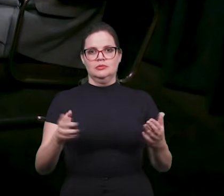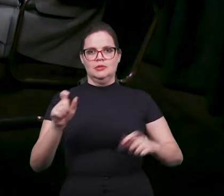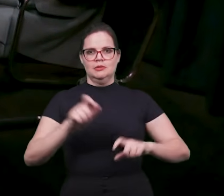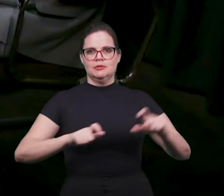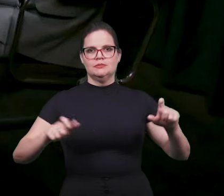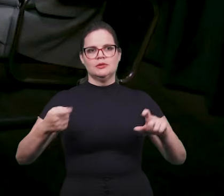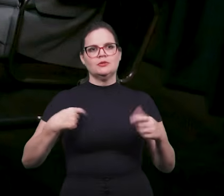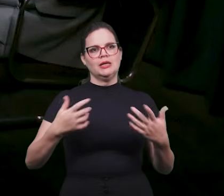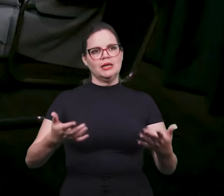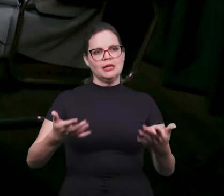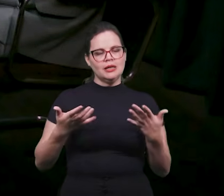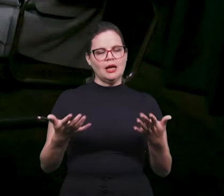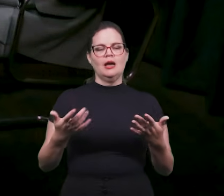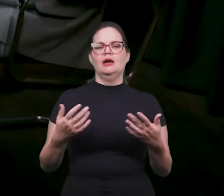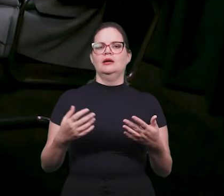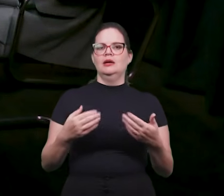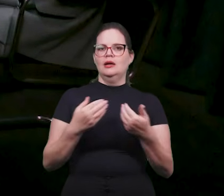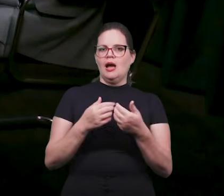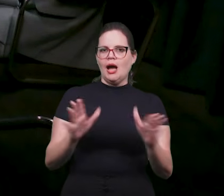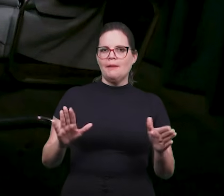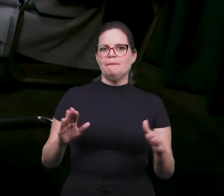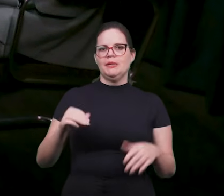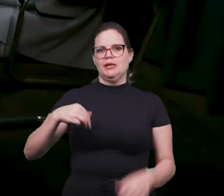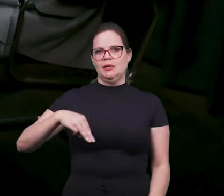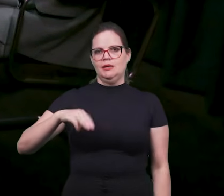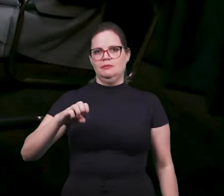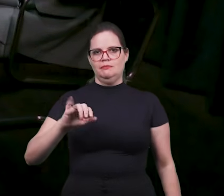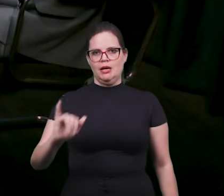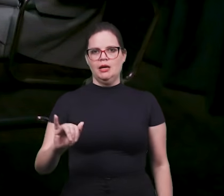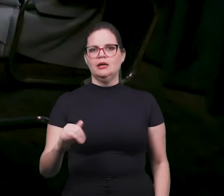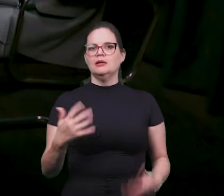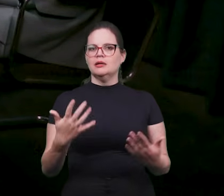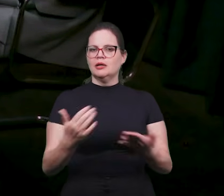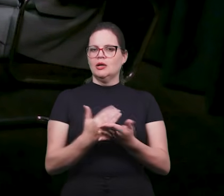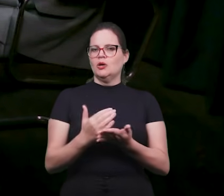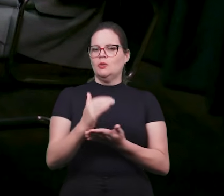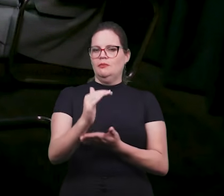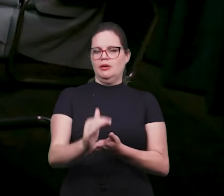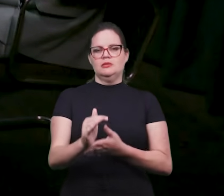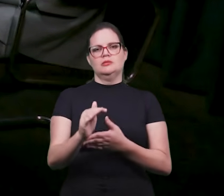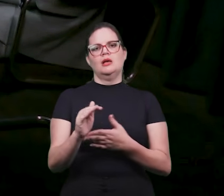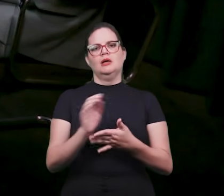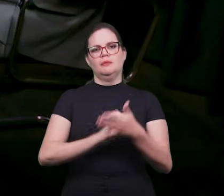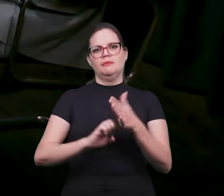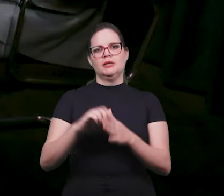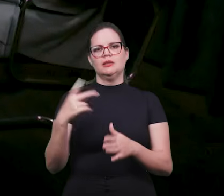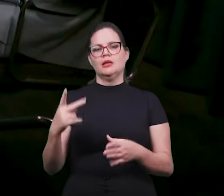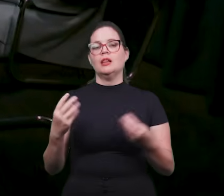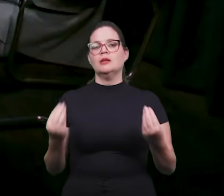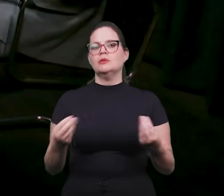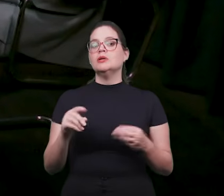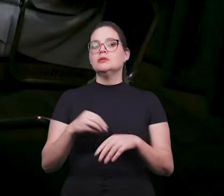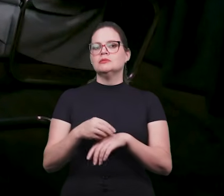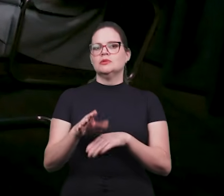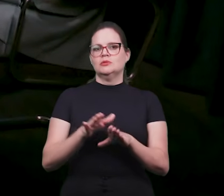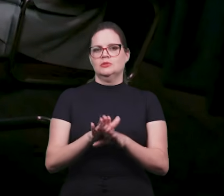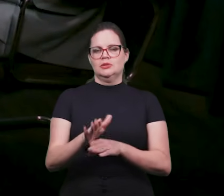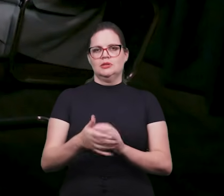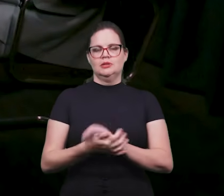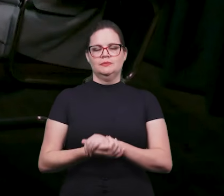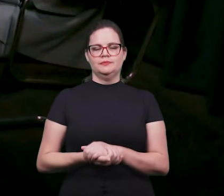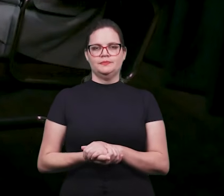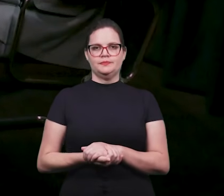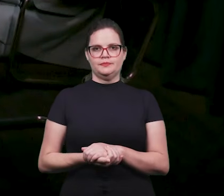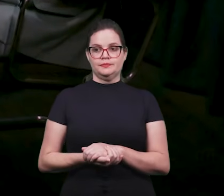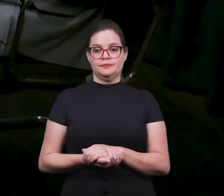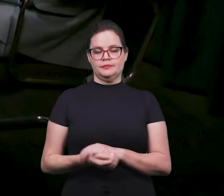para aquela pessoa que está querendo abrir a MEI, que está querendo começar, iniciar o seu negócio? O que você aconselha para elas?